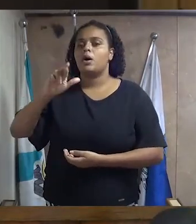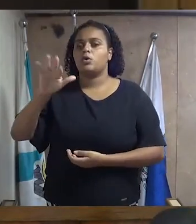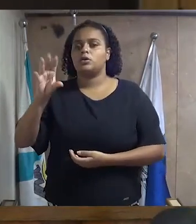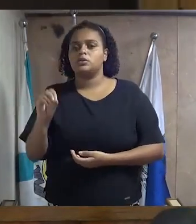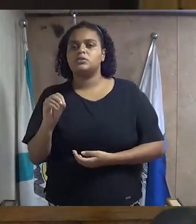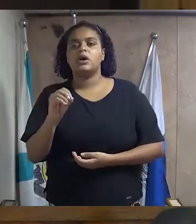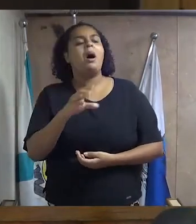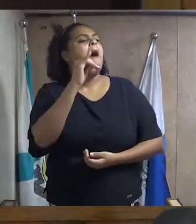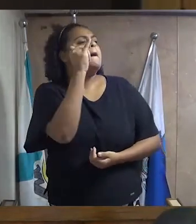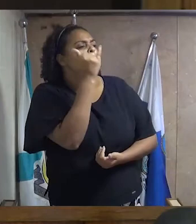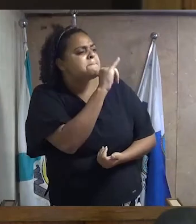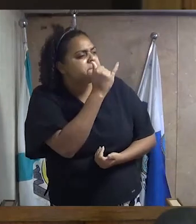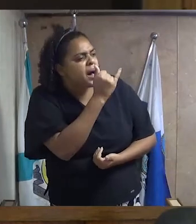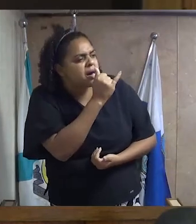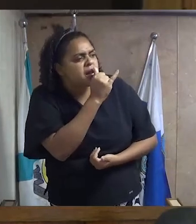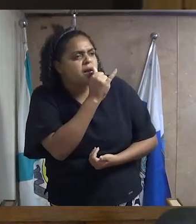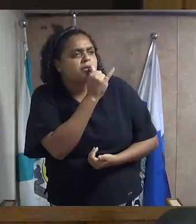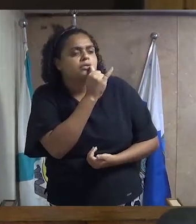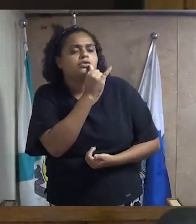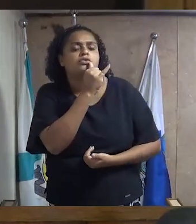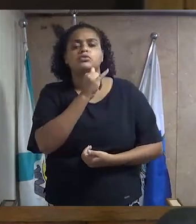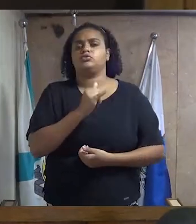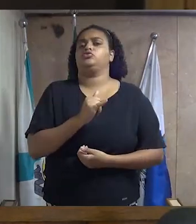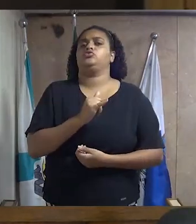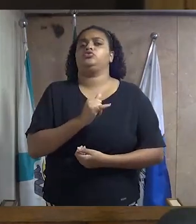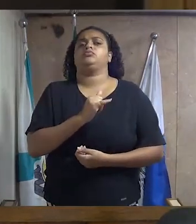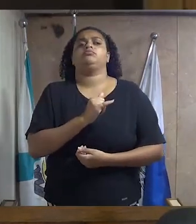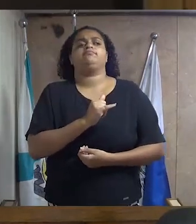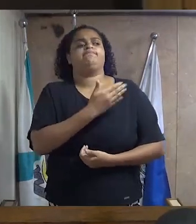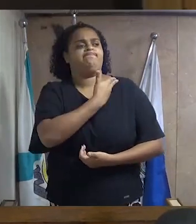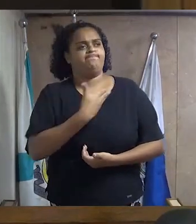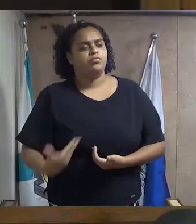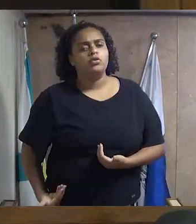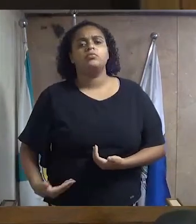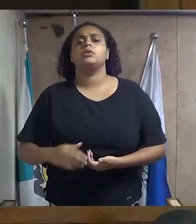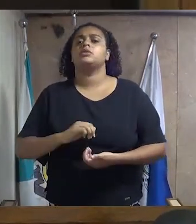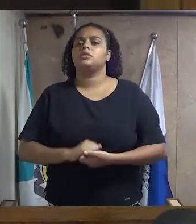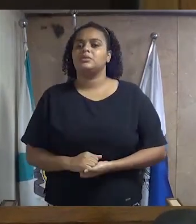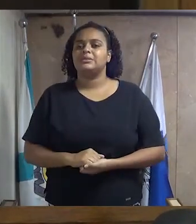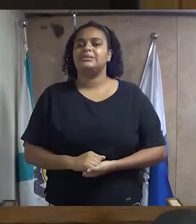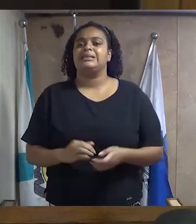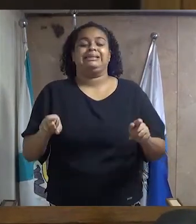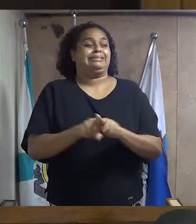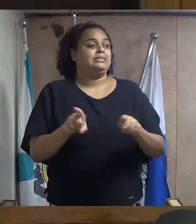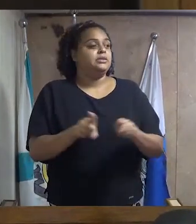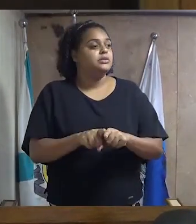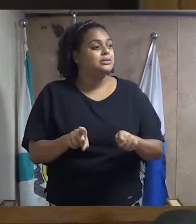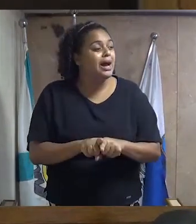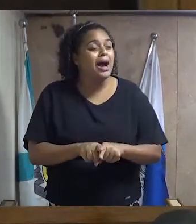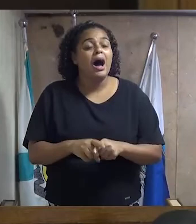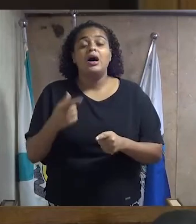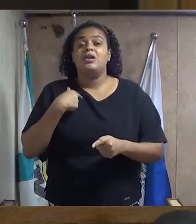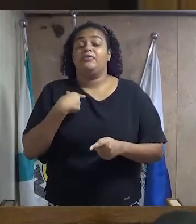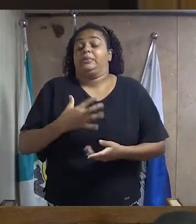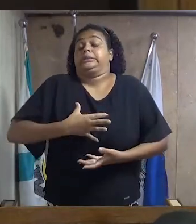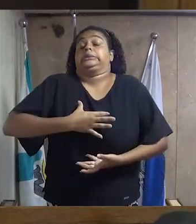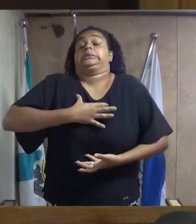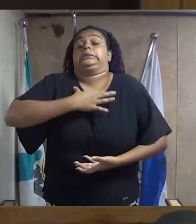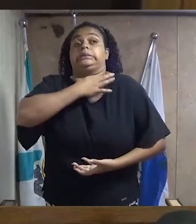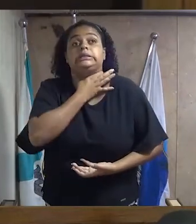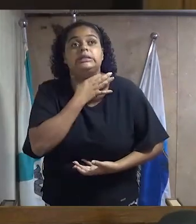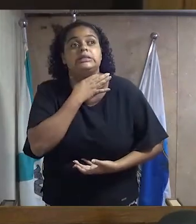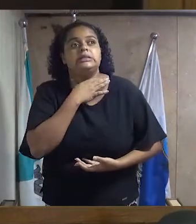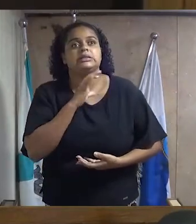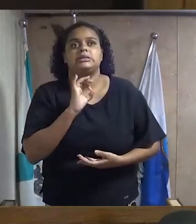aparelhos públicos funcionam, nós remamos contra a crise, não olhamos essa cidade pelo